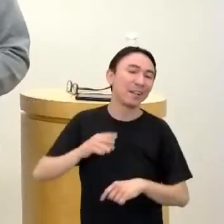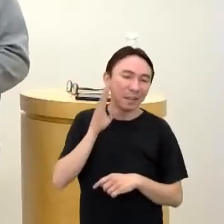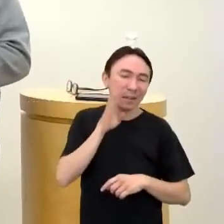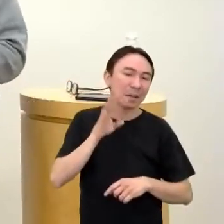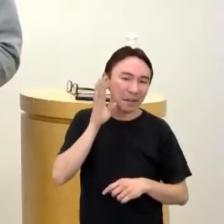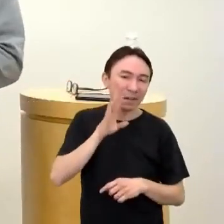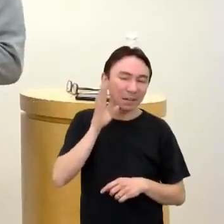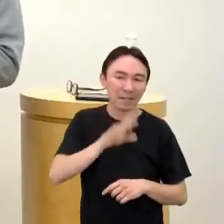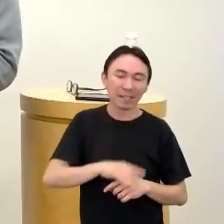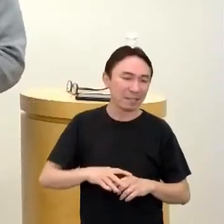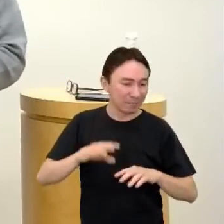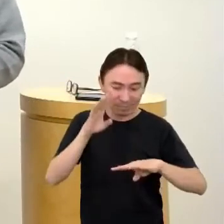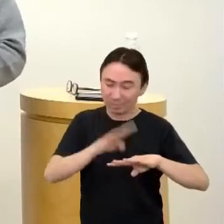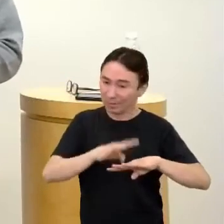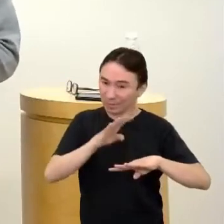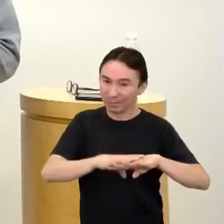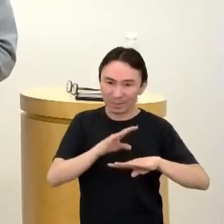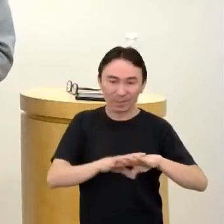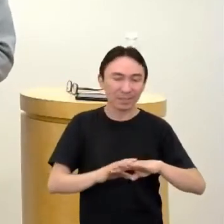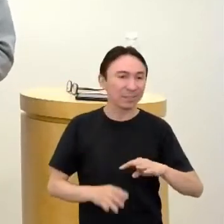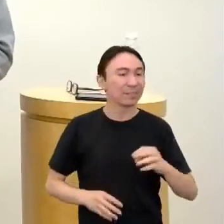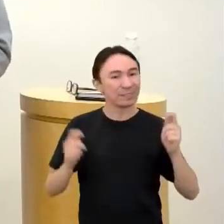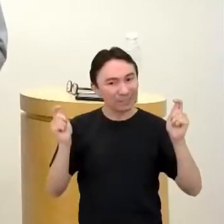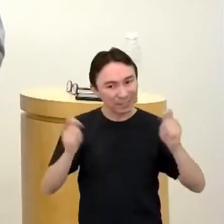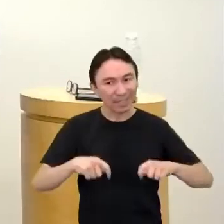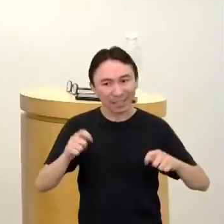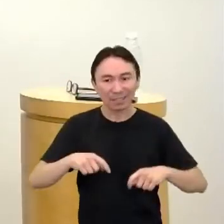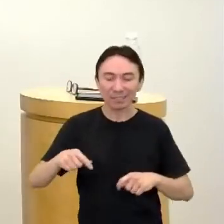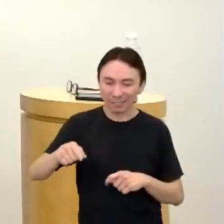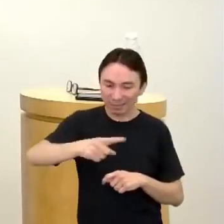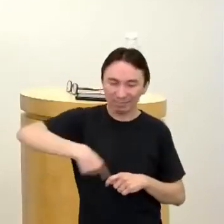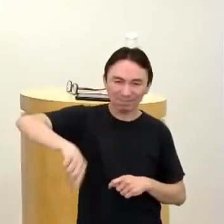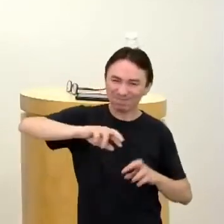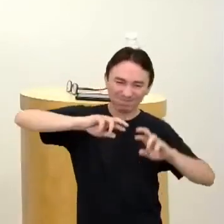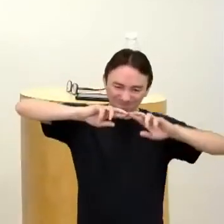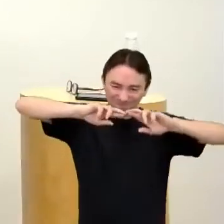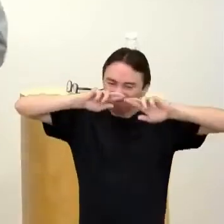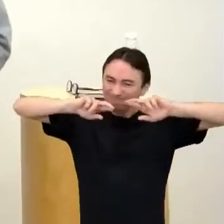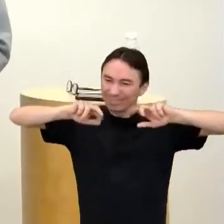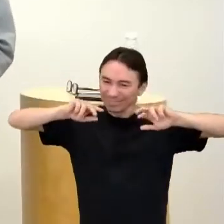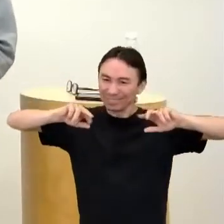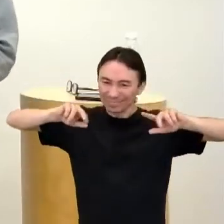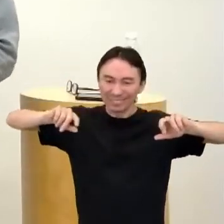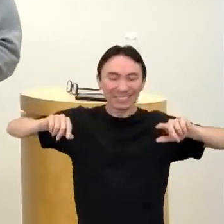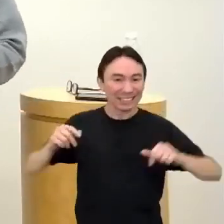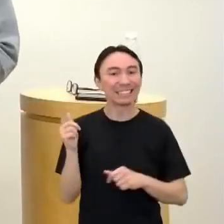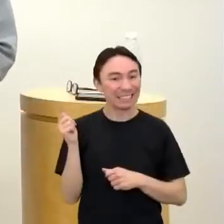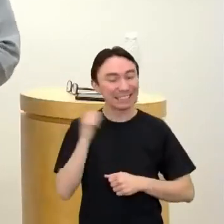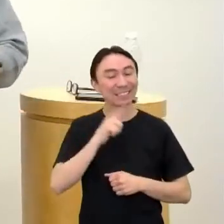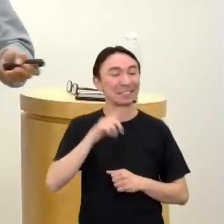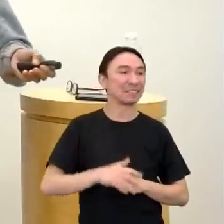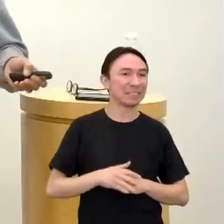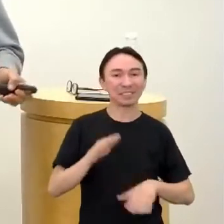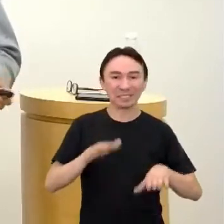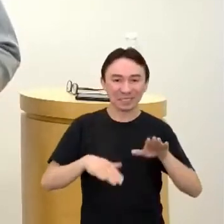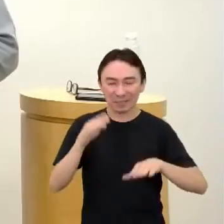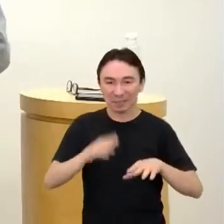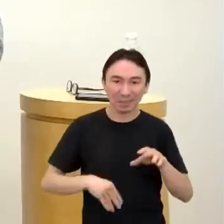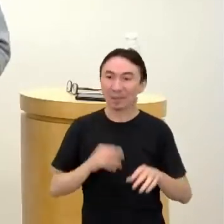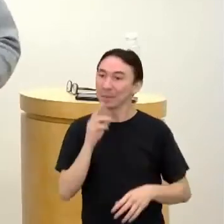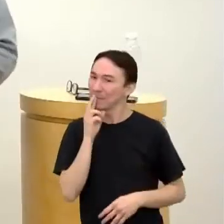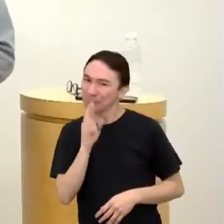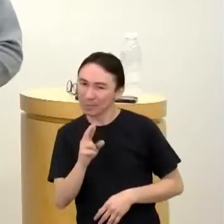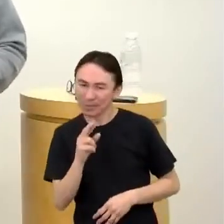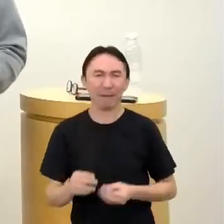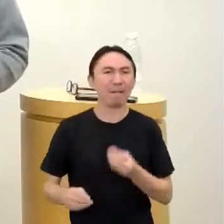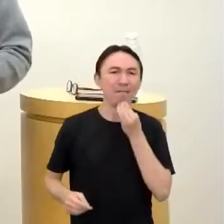muito. Matemática permite isso na vida da gente, né? Encontrar soluções que não são tão óbvias assim. E o professor adora quando o aluno vem